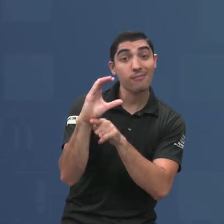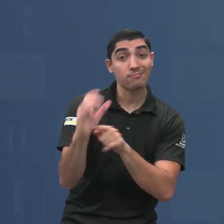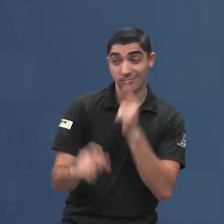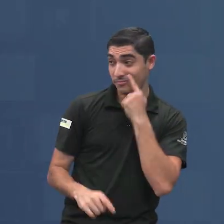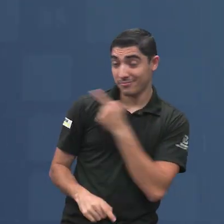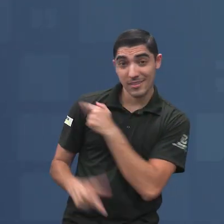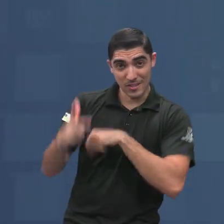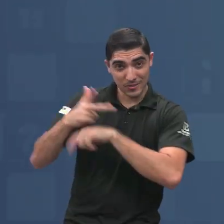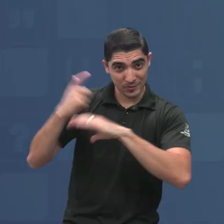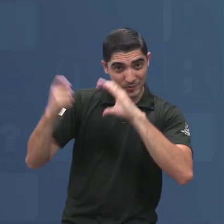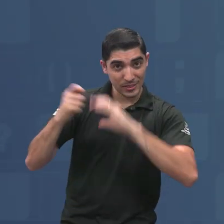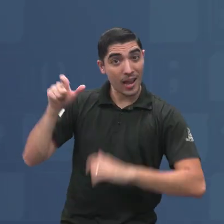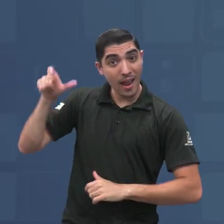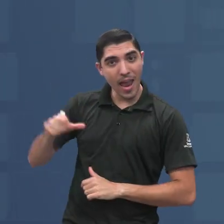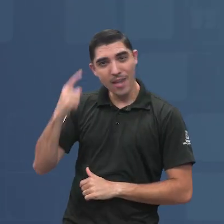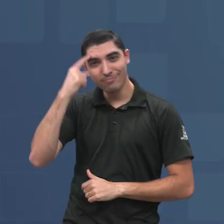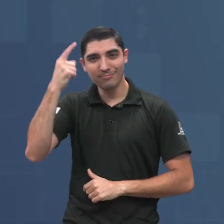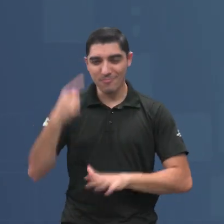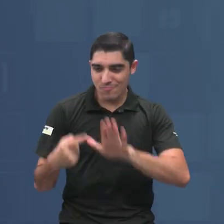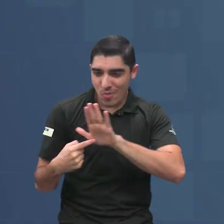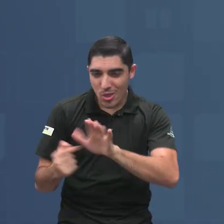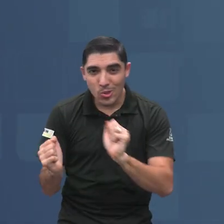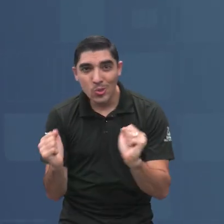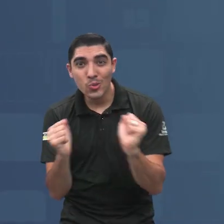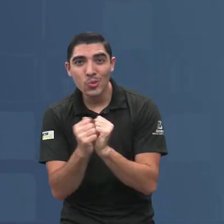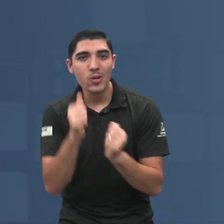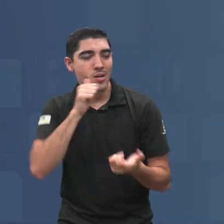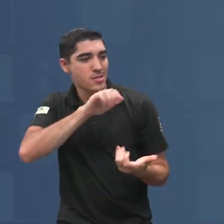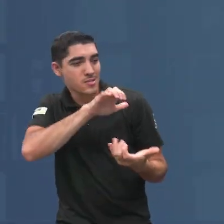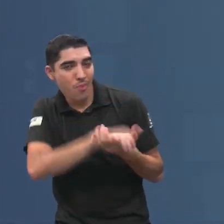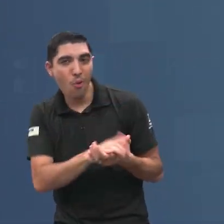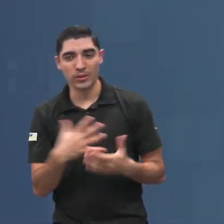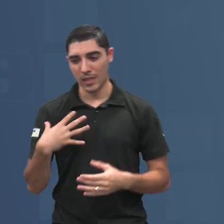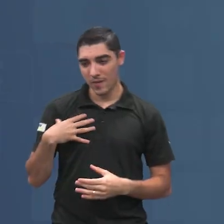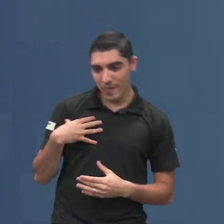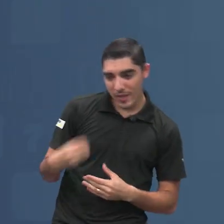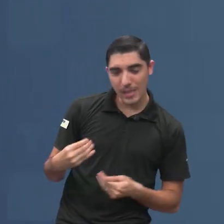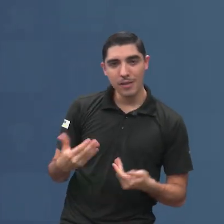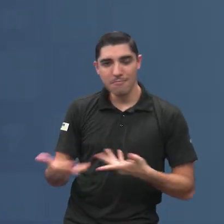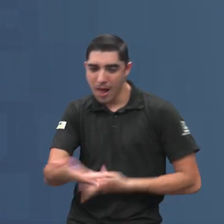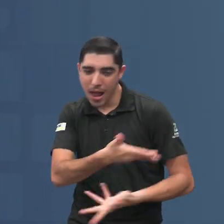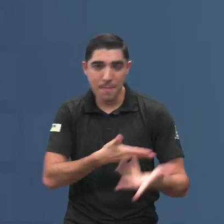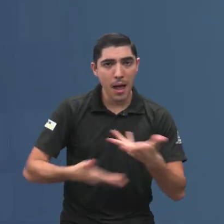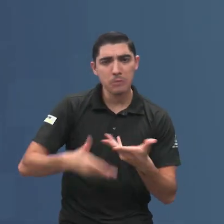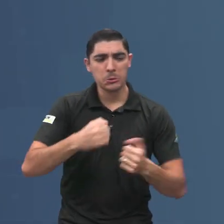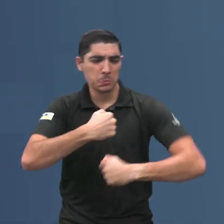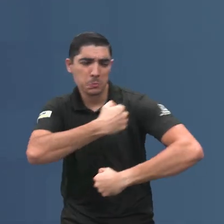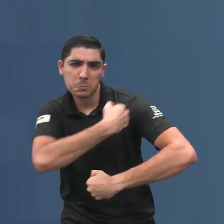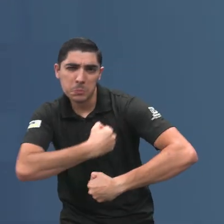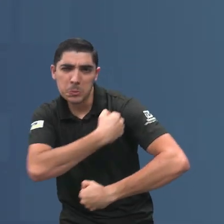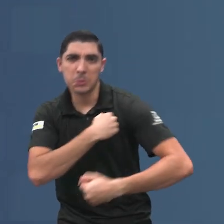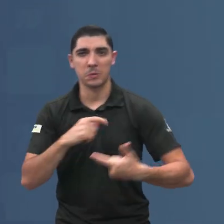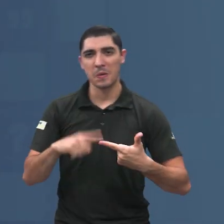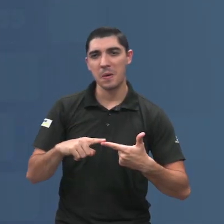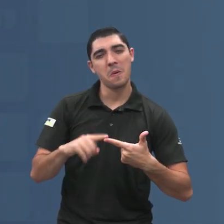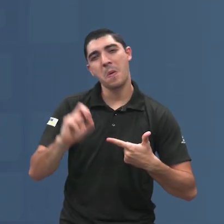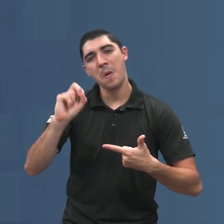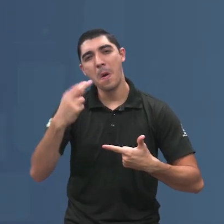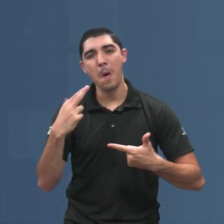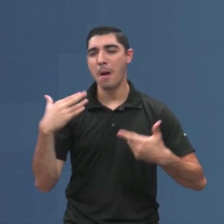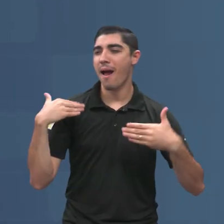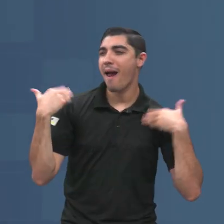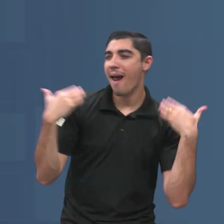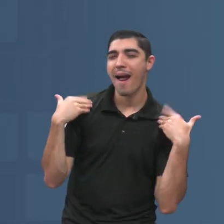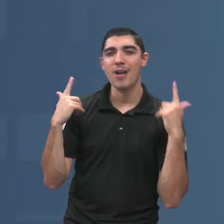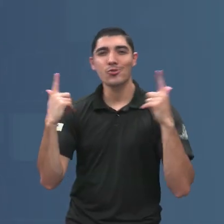Nos vídeos, o empresário aparece fazendo atividades com a esposa e os filhos, seja cozinhando ou em momentos